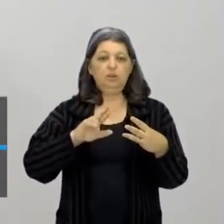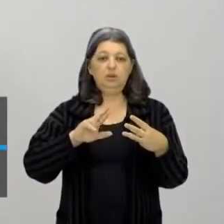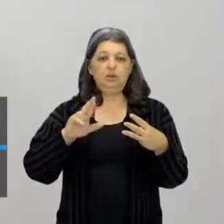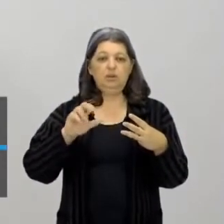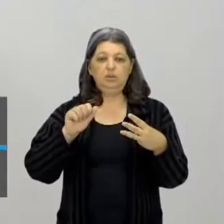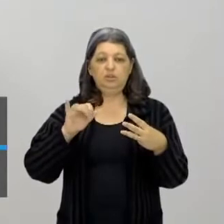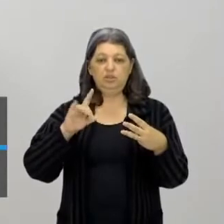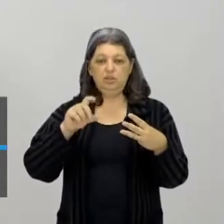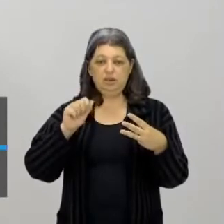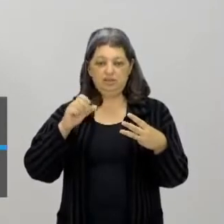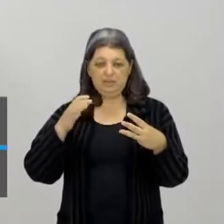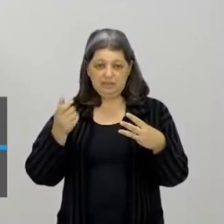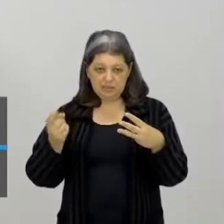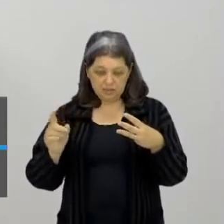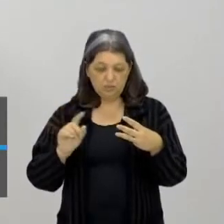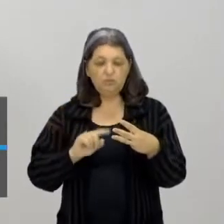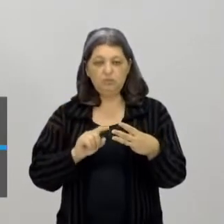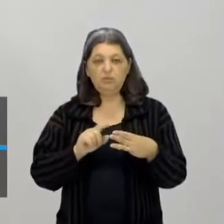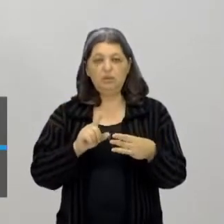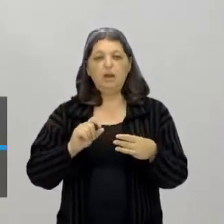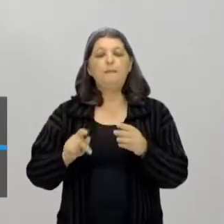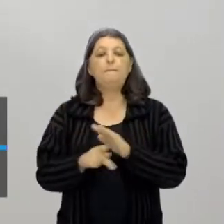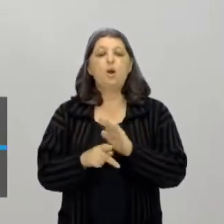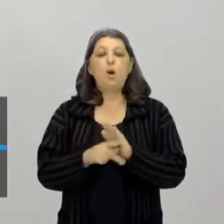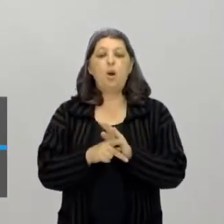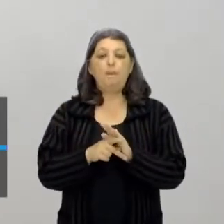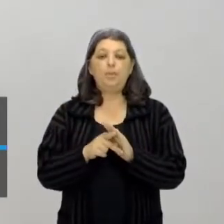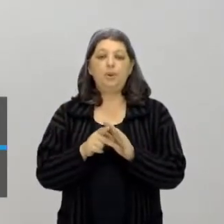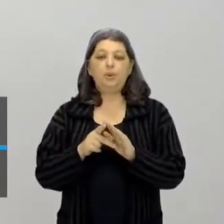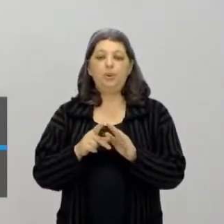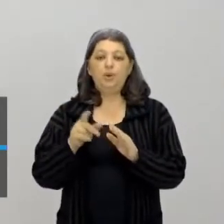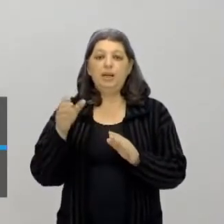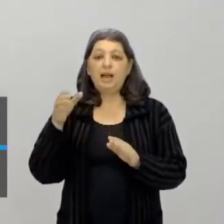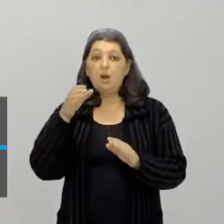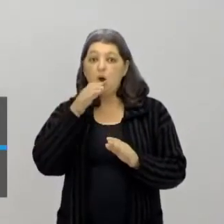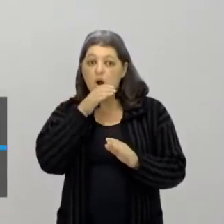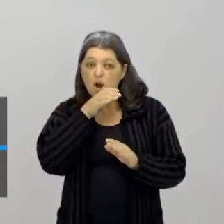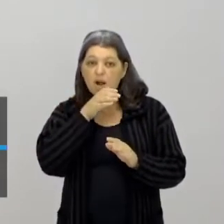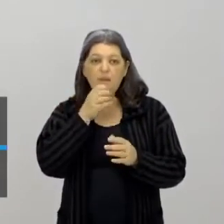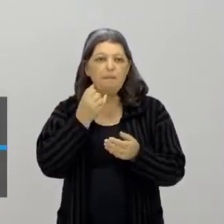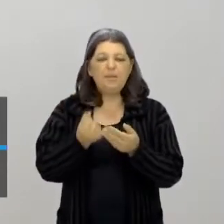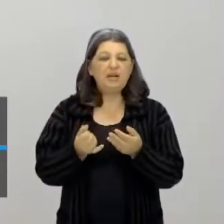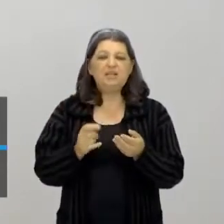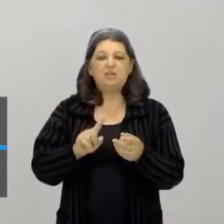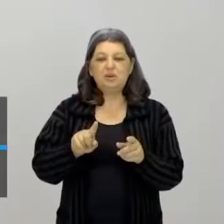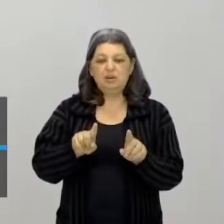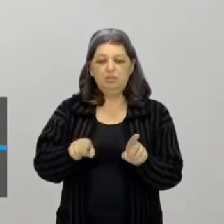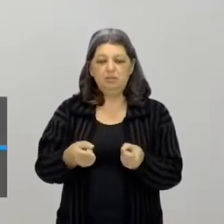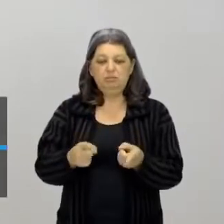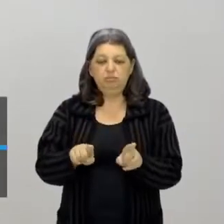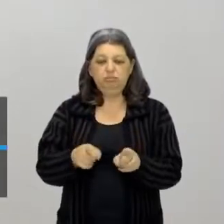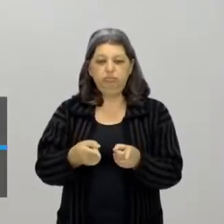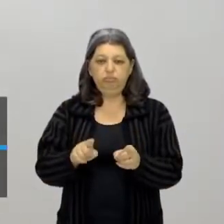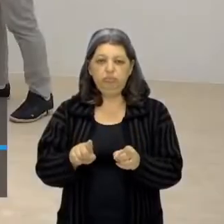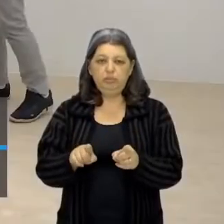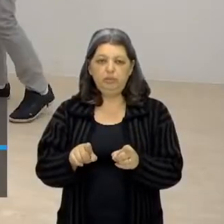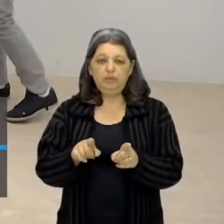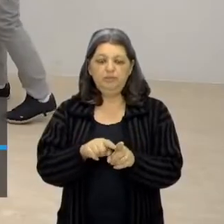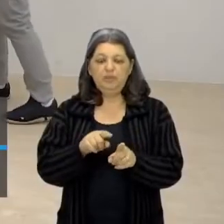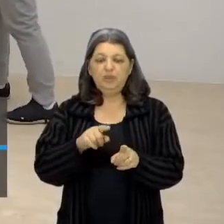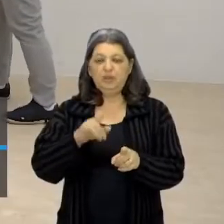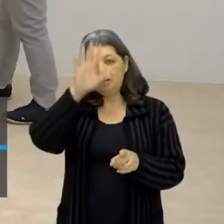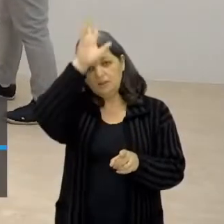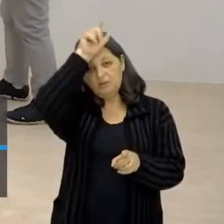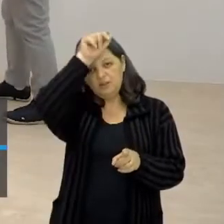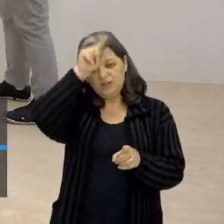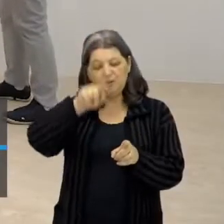você vê que o frango ele recebe ondas de calor aí desse sistema aí, eu não sei como é que chama isso. A maquininha de frango, né,